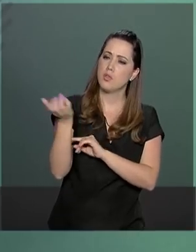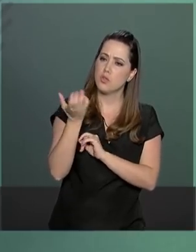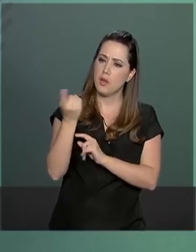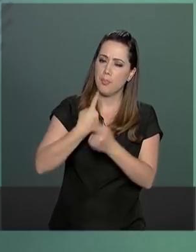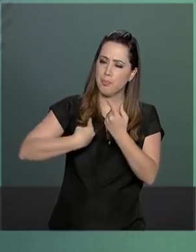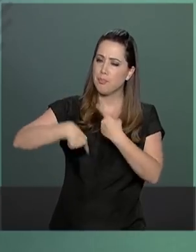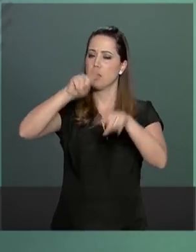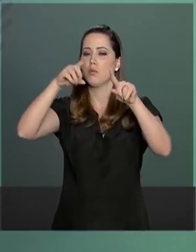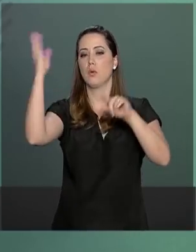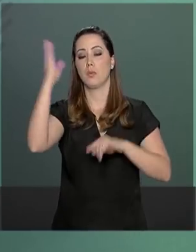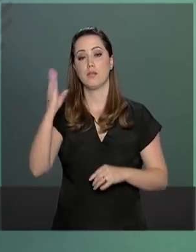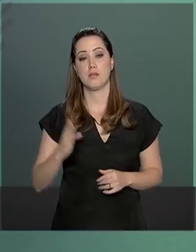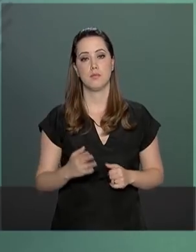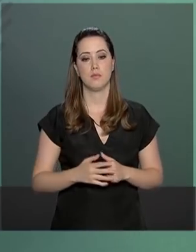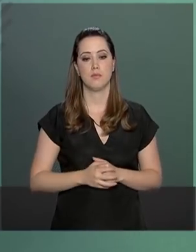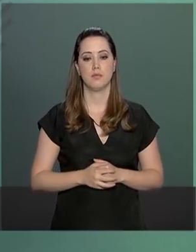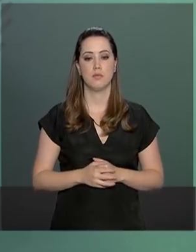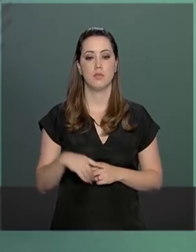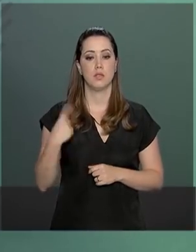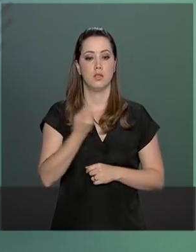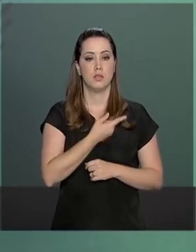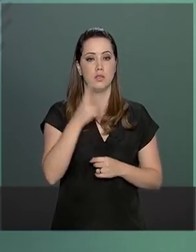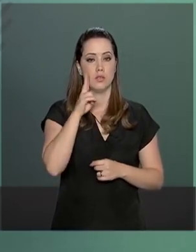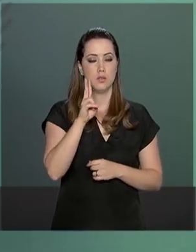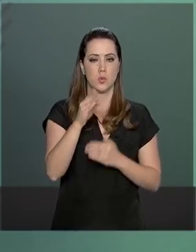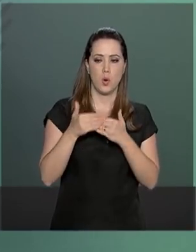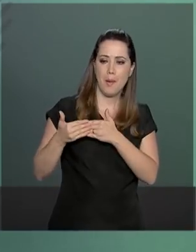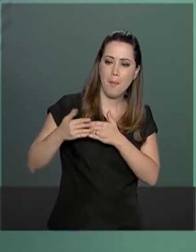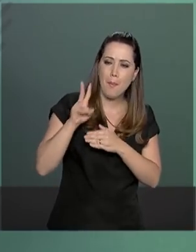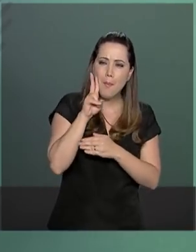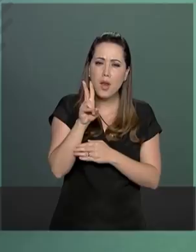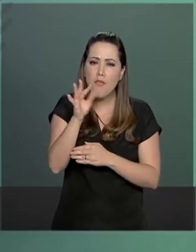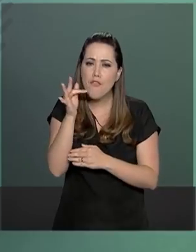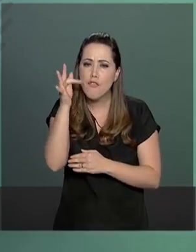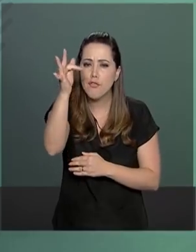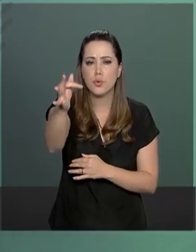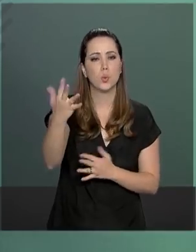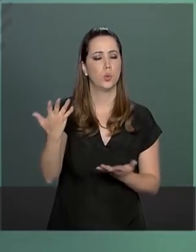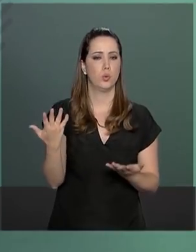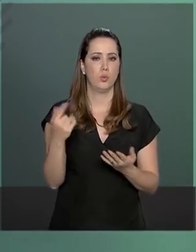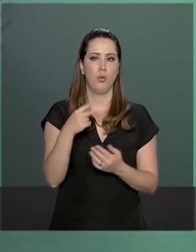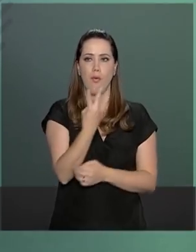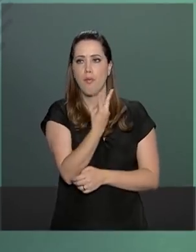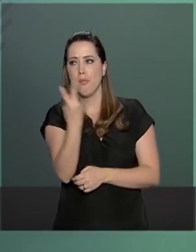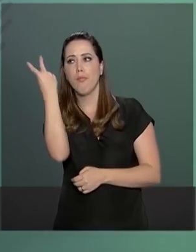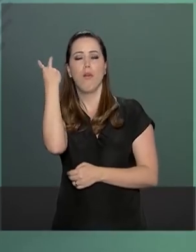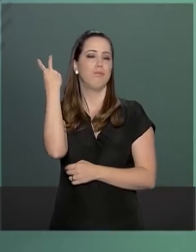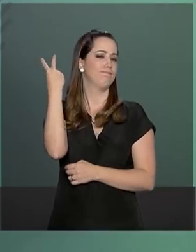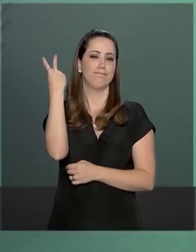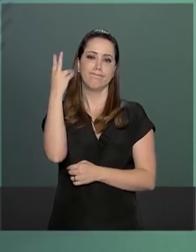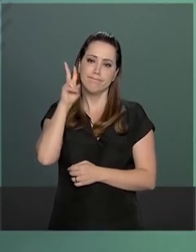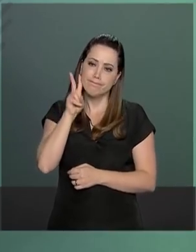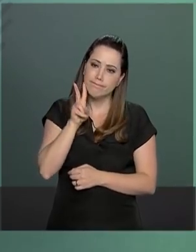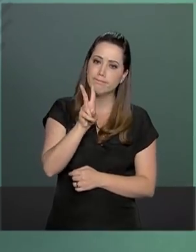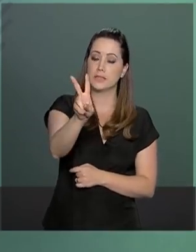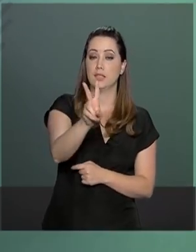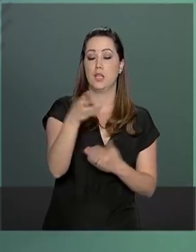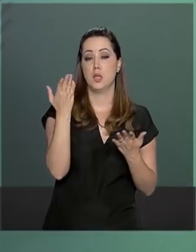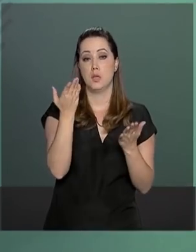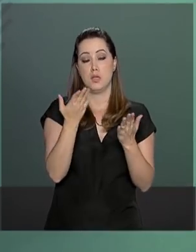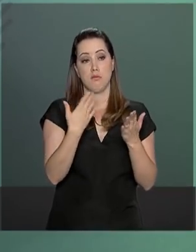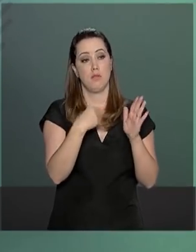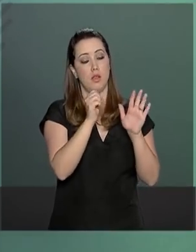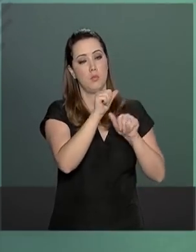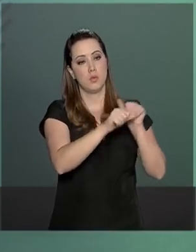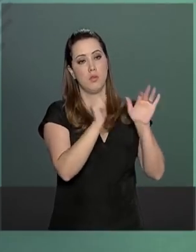do país então nós temos que olhar pra frente nós temos uma previdência que será entregue uma proposta de